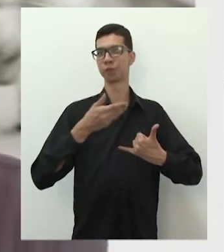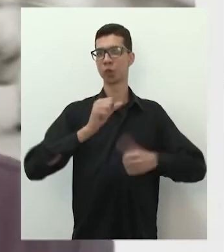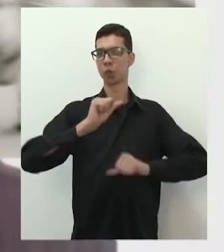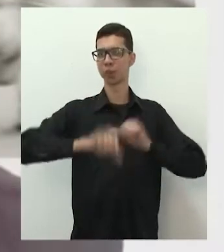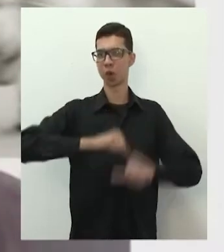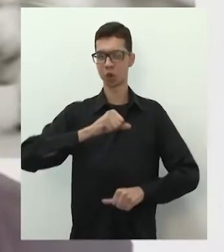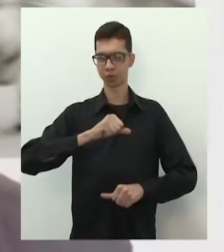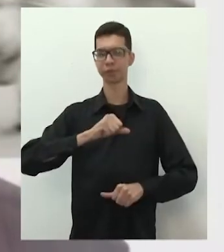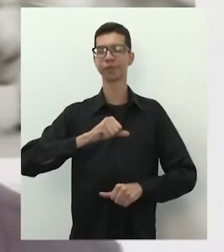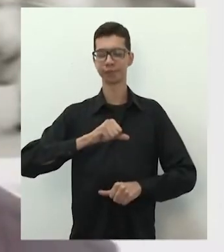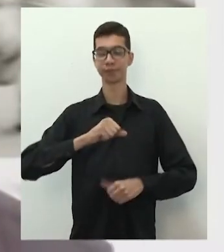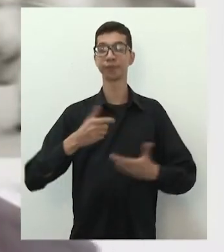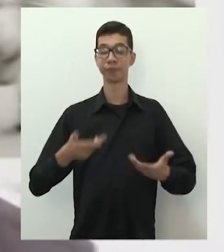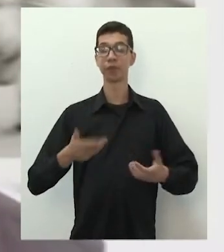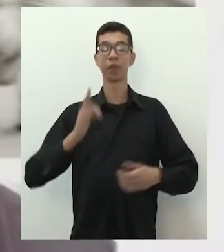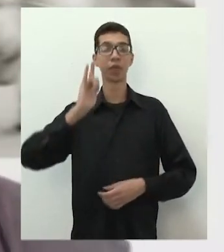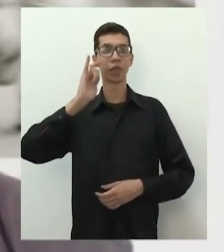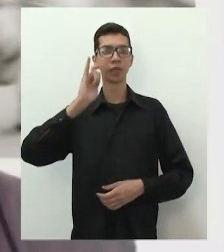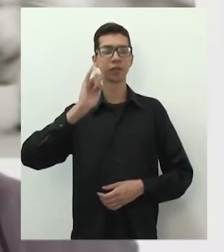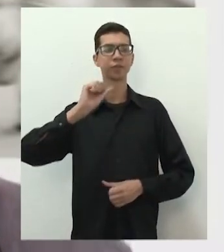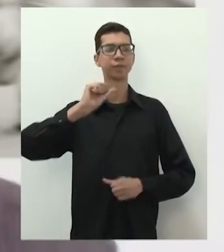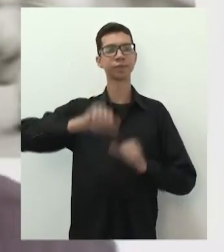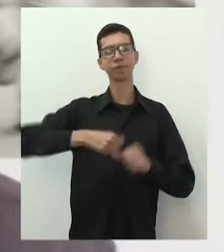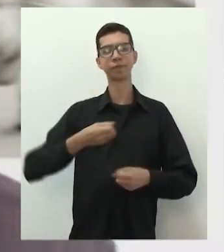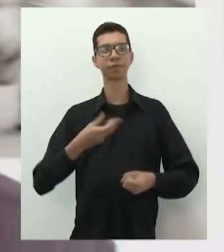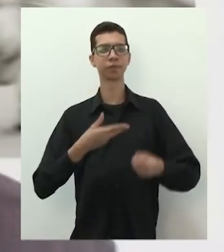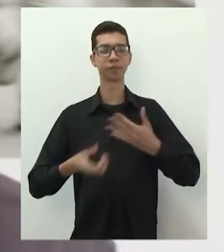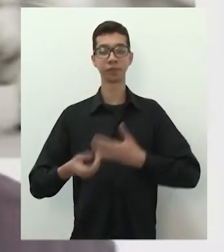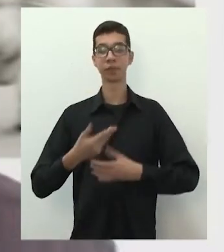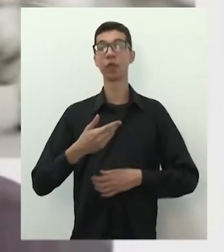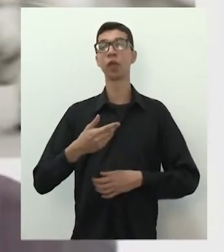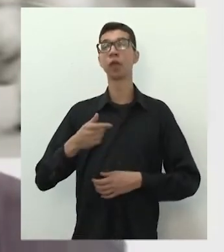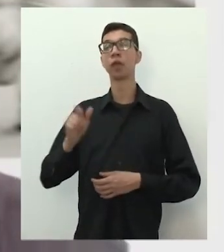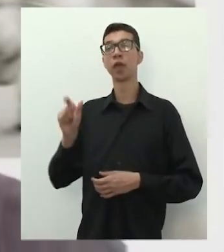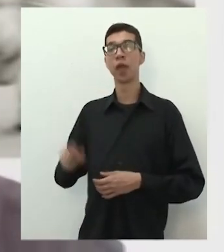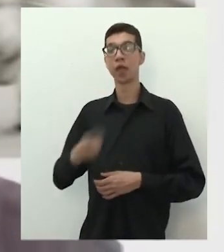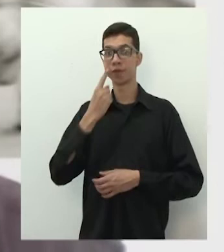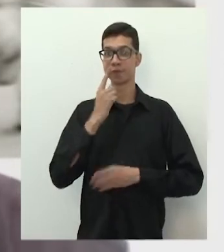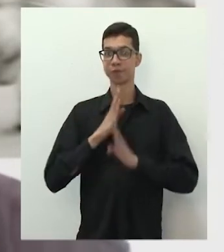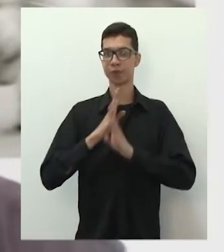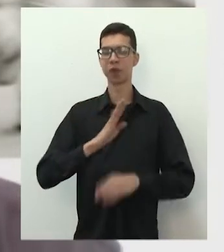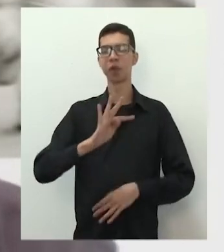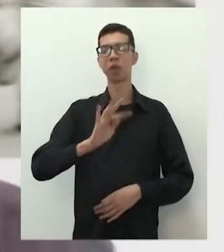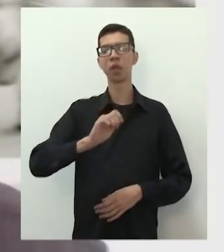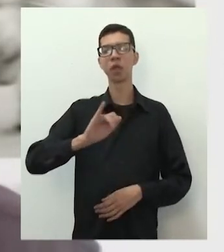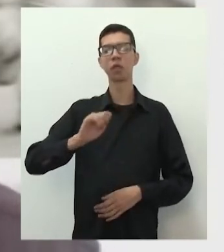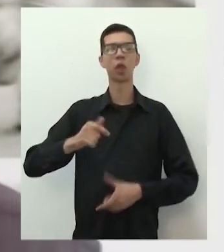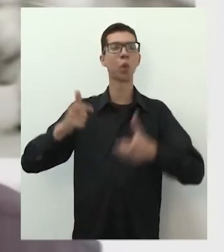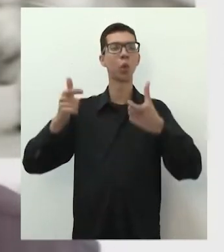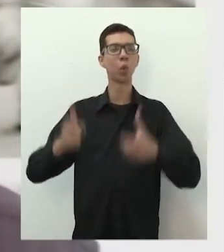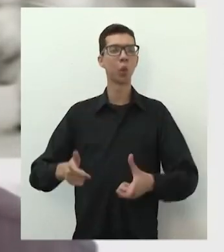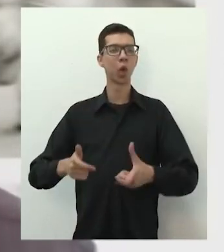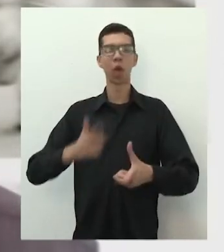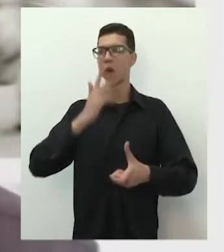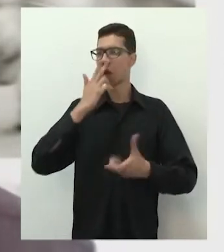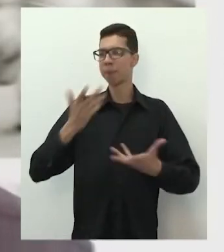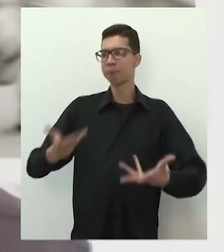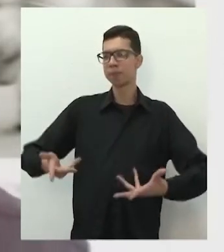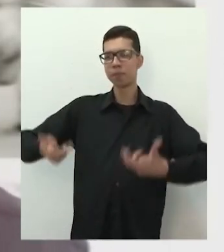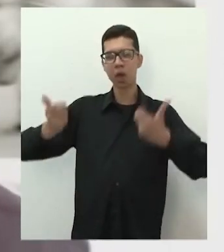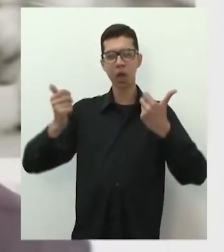casinha, para passar um final de semana especial. O que ela faz? Ela consegue alugar, ela leva lá a pessoa que ela quer levar, mas quando